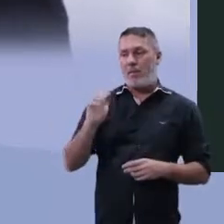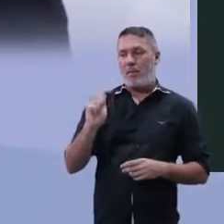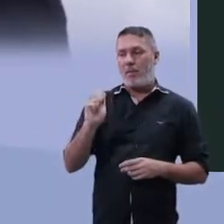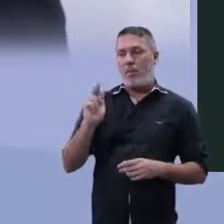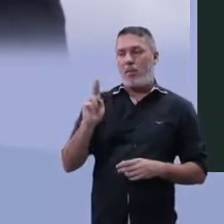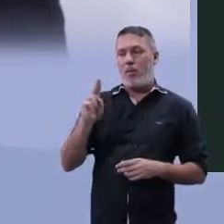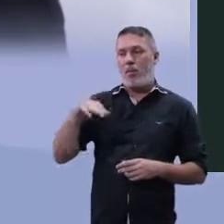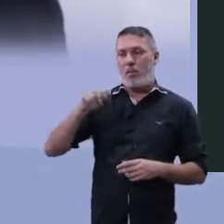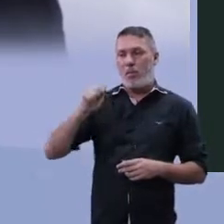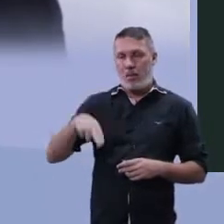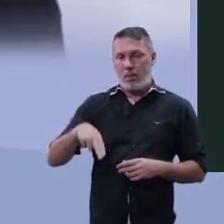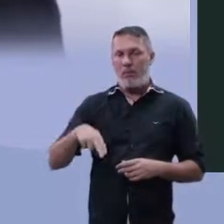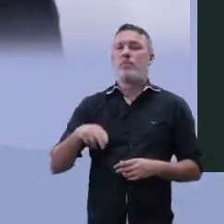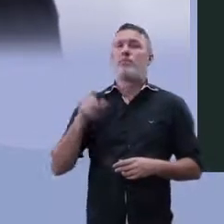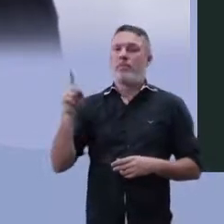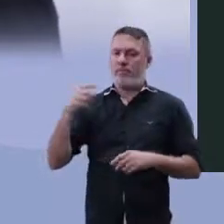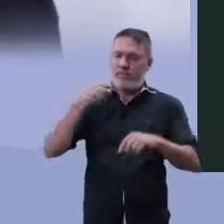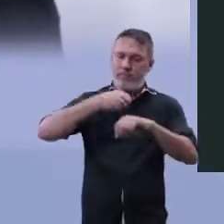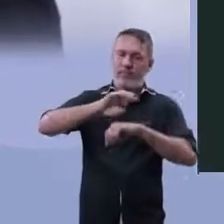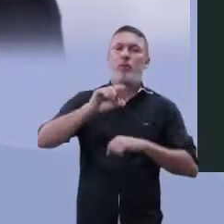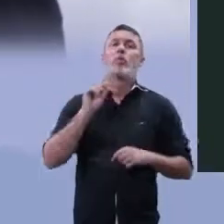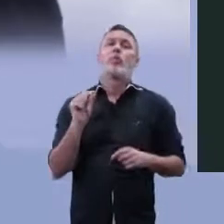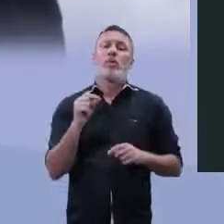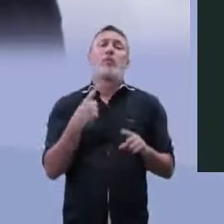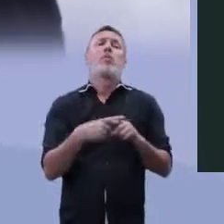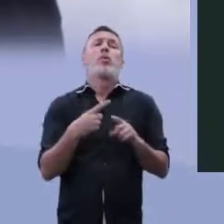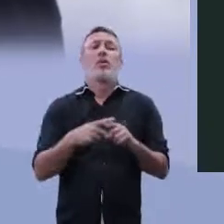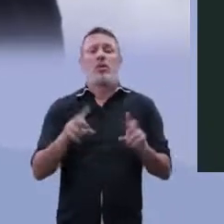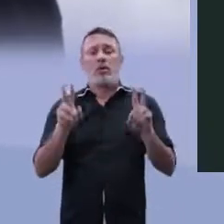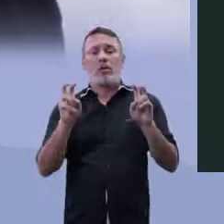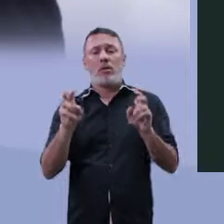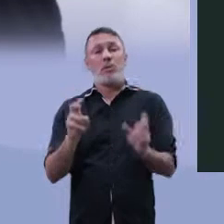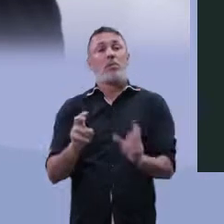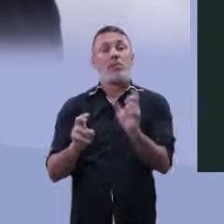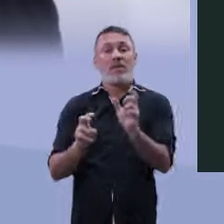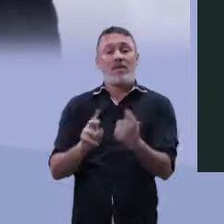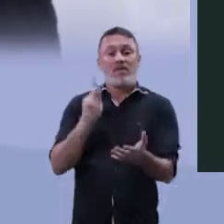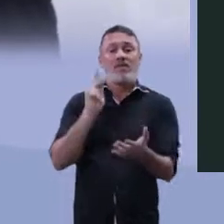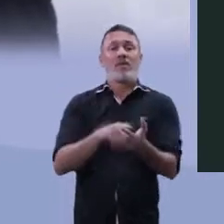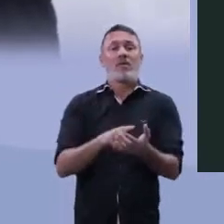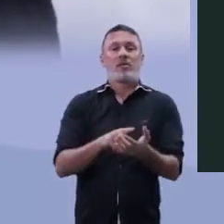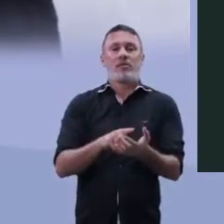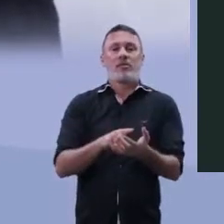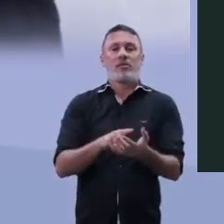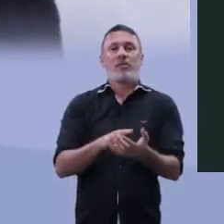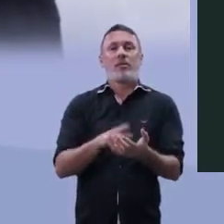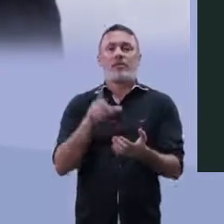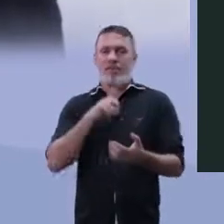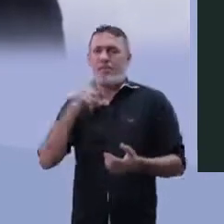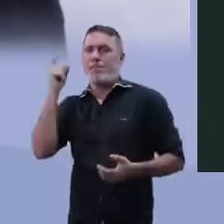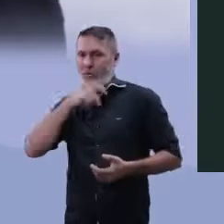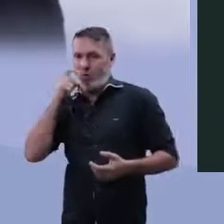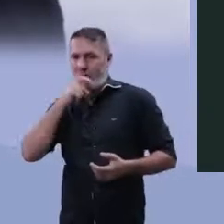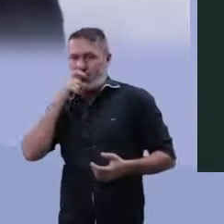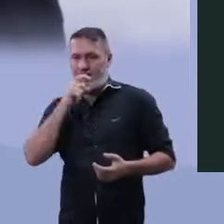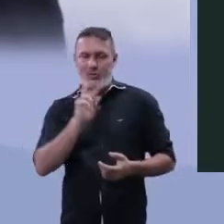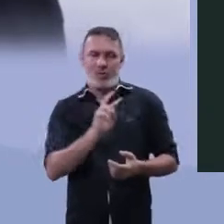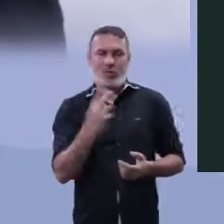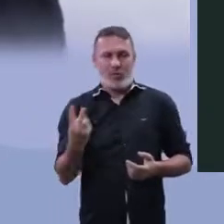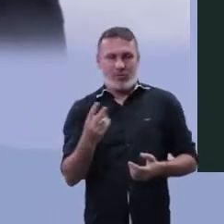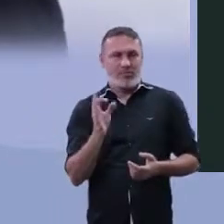e aí é essa grande questão, por quê? Porque já que eu estou falando de verdade, então há algo seu oposto, que é a